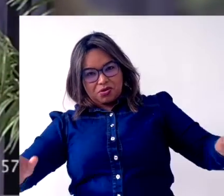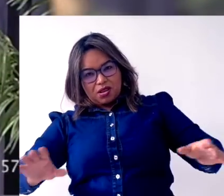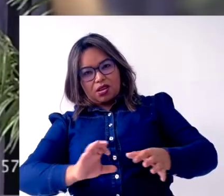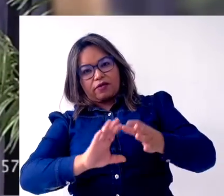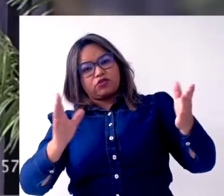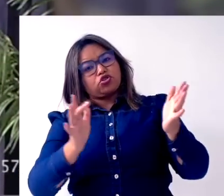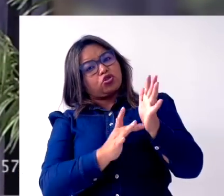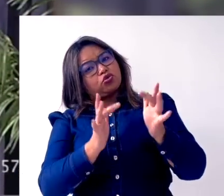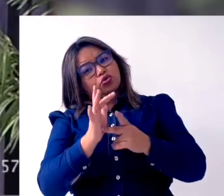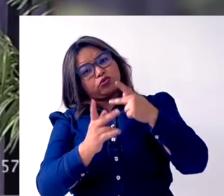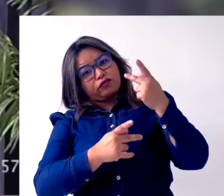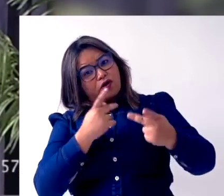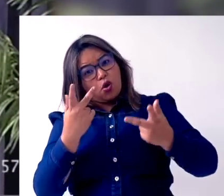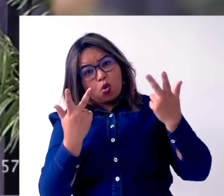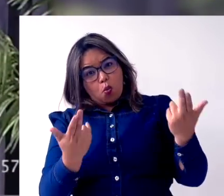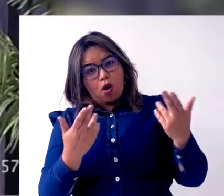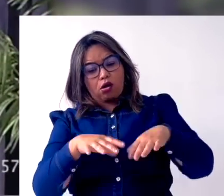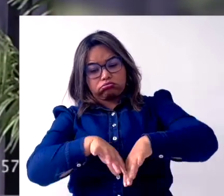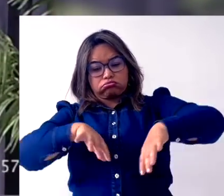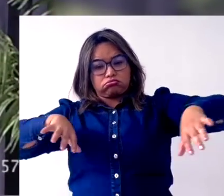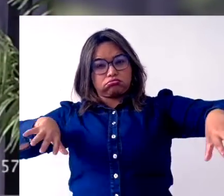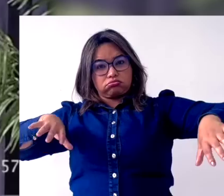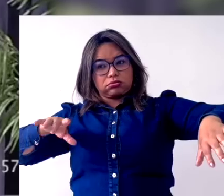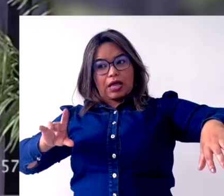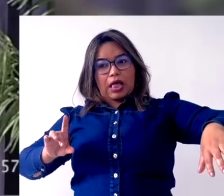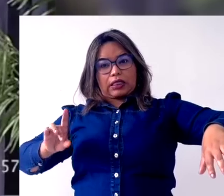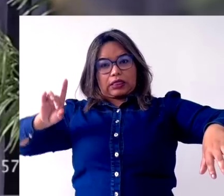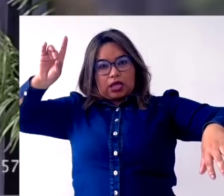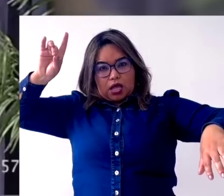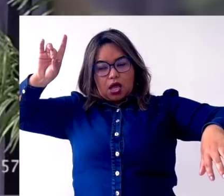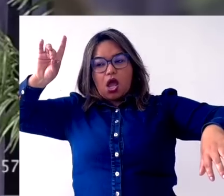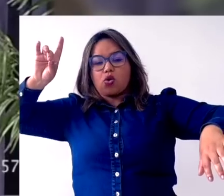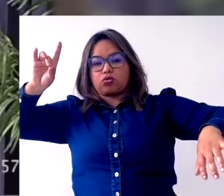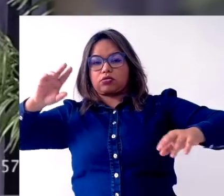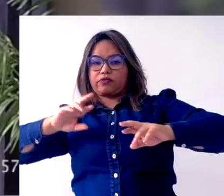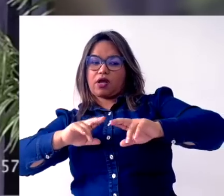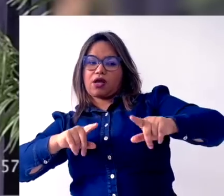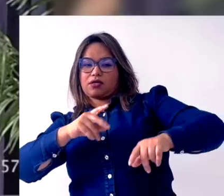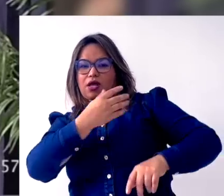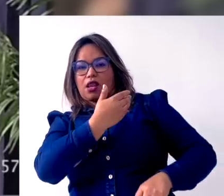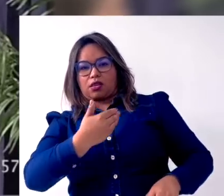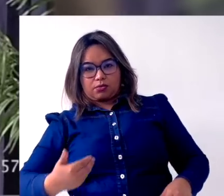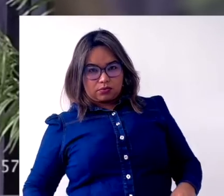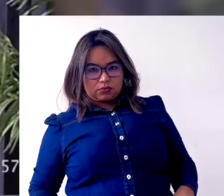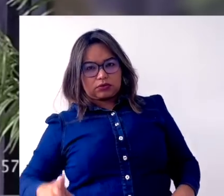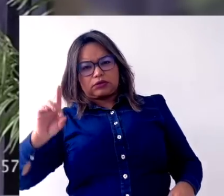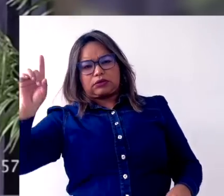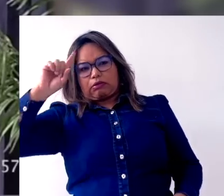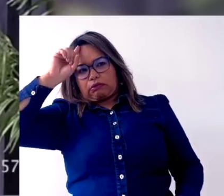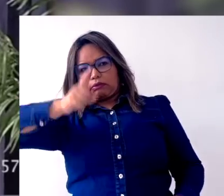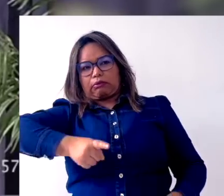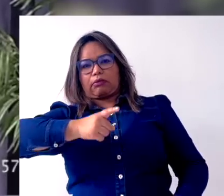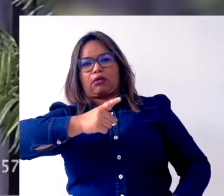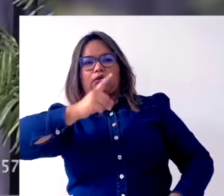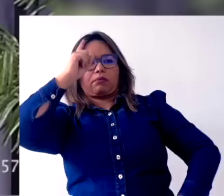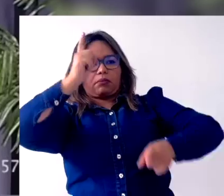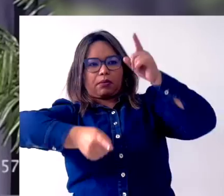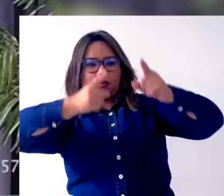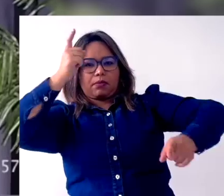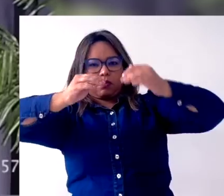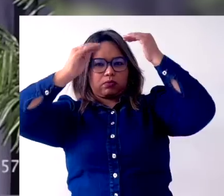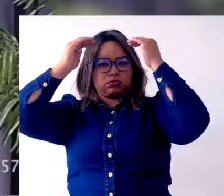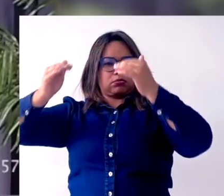é de César e a Deus o que é de Deus. Jesus não veio para forçá-lo em suas decisões. Você pode escolher aceitá-lo